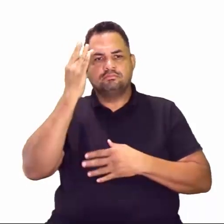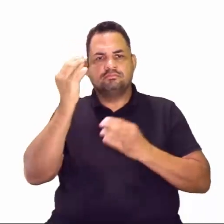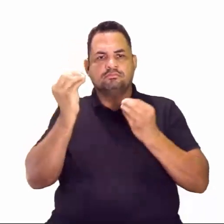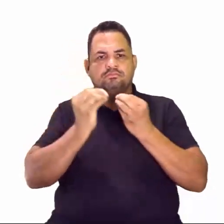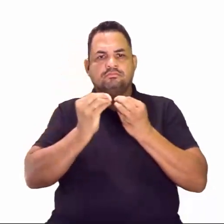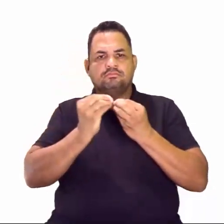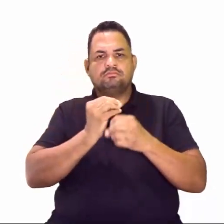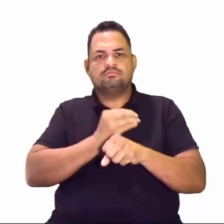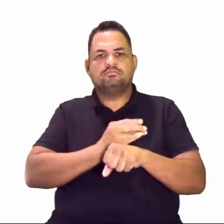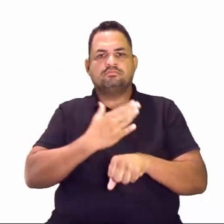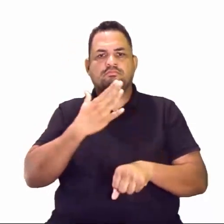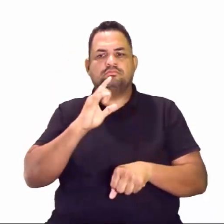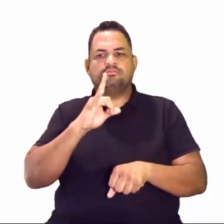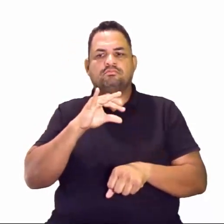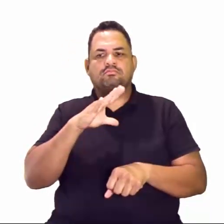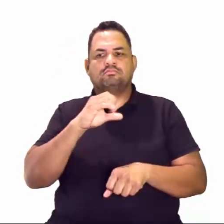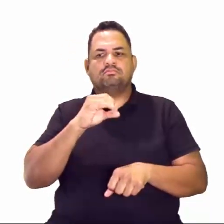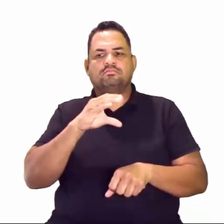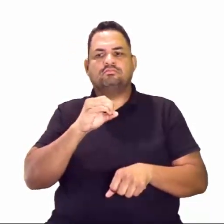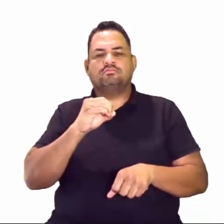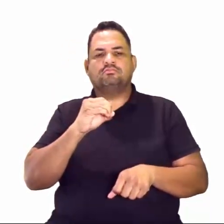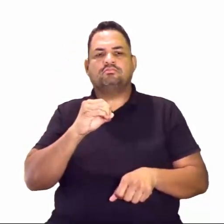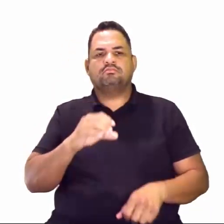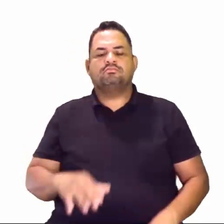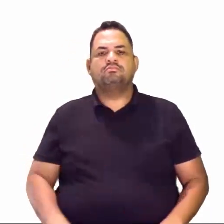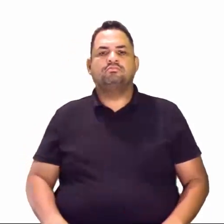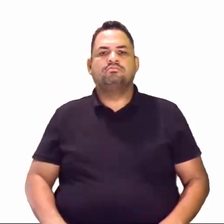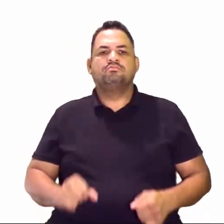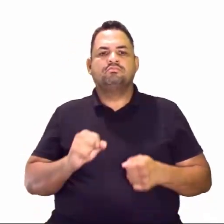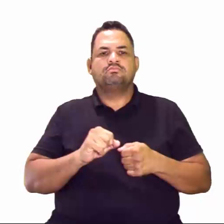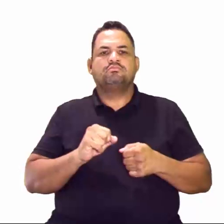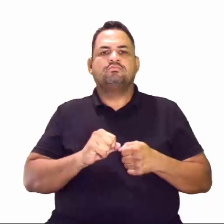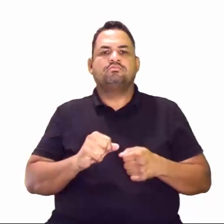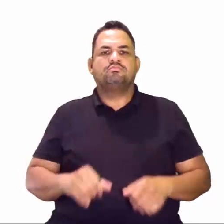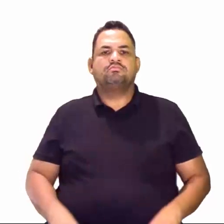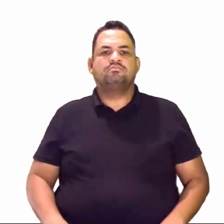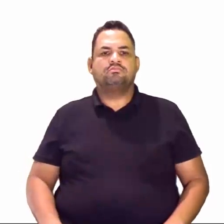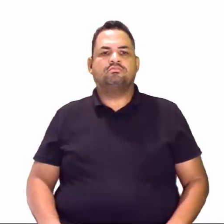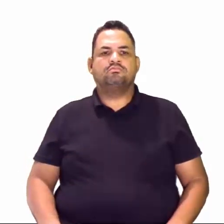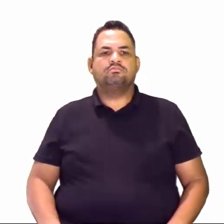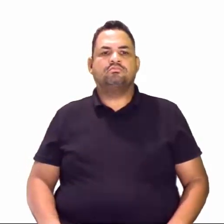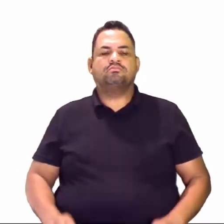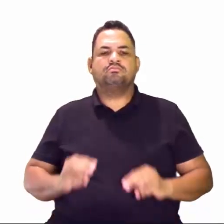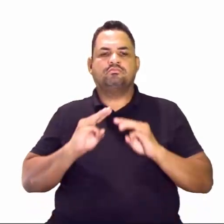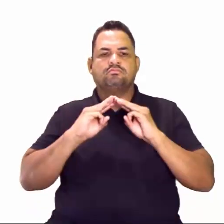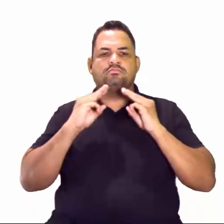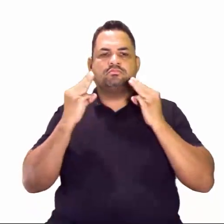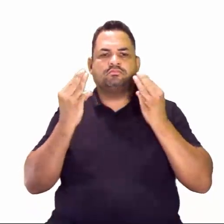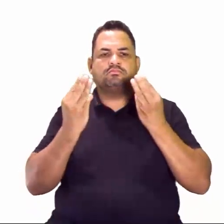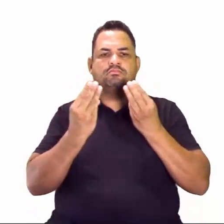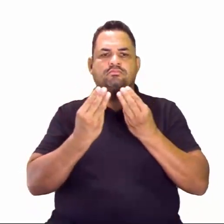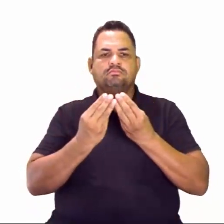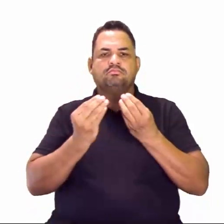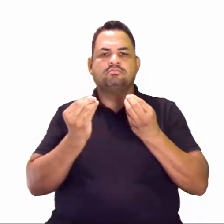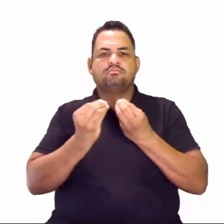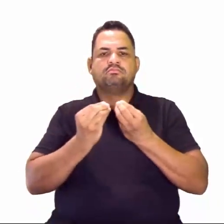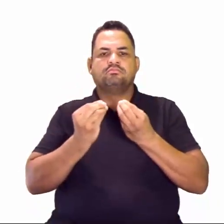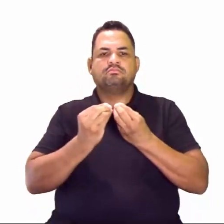molecular daquele ácido acético. Fazendo o quê? A massa